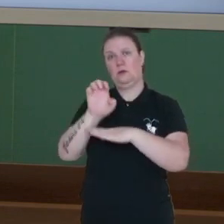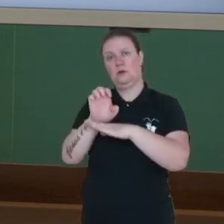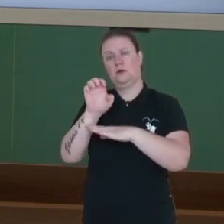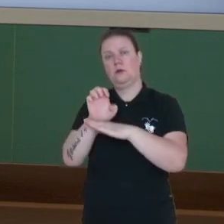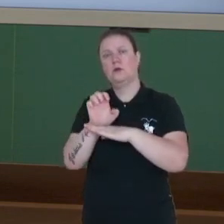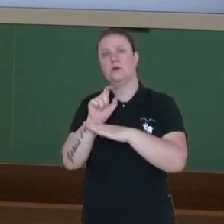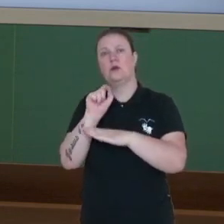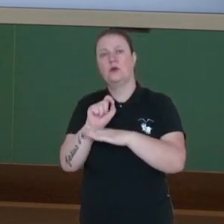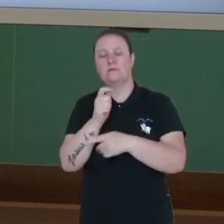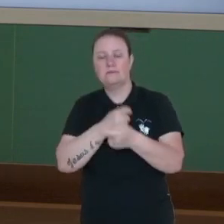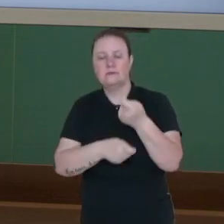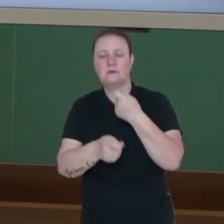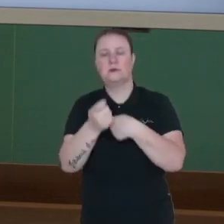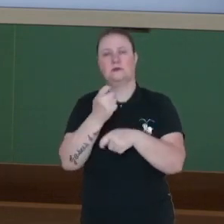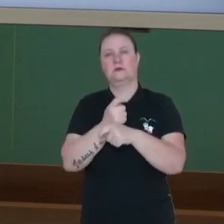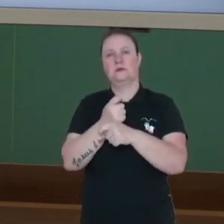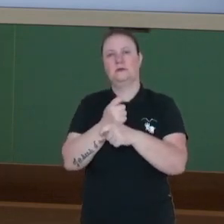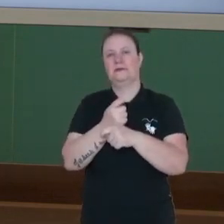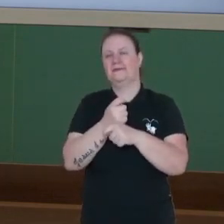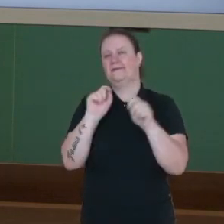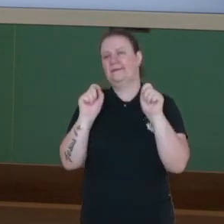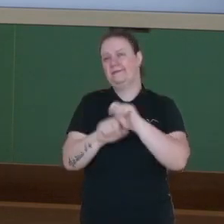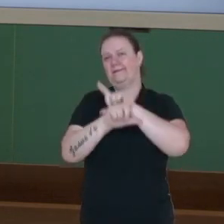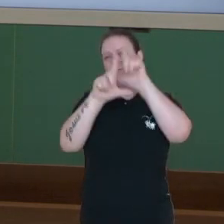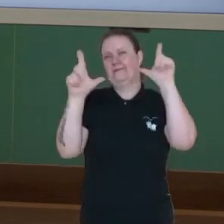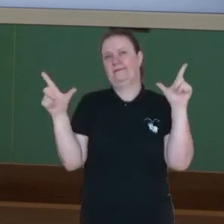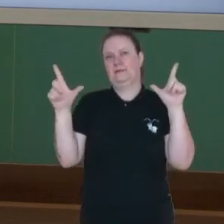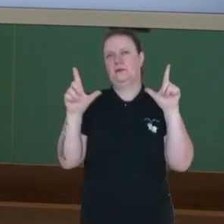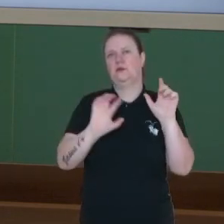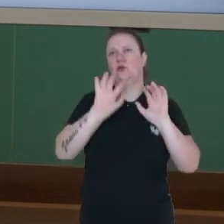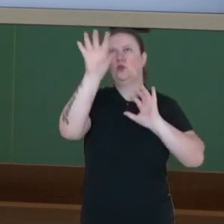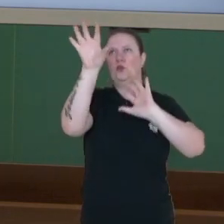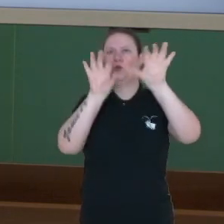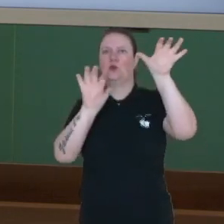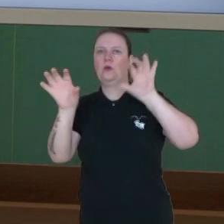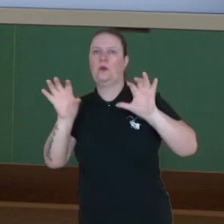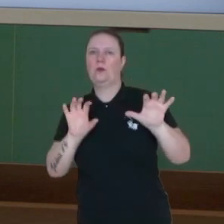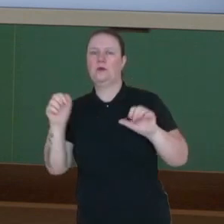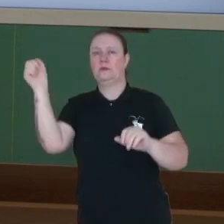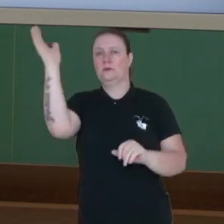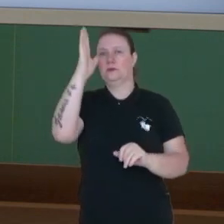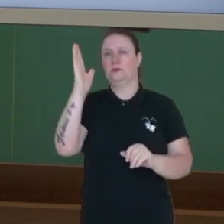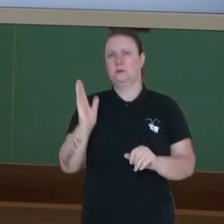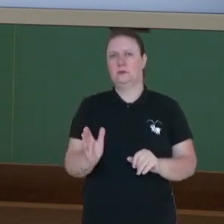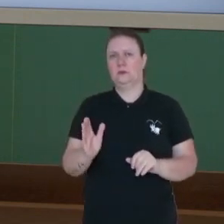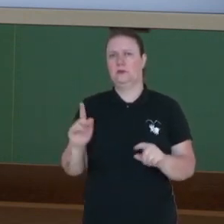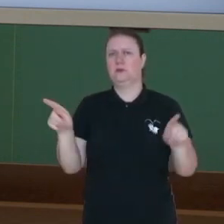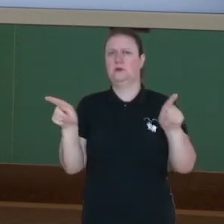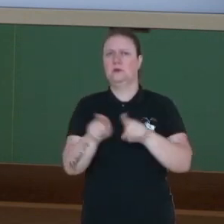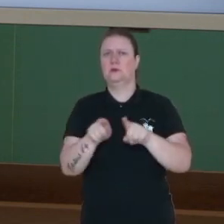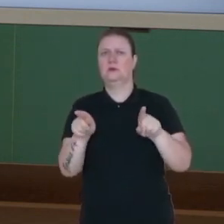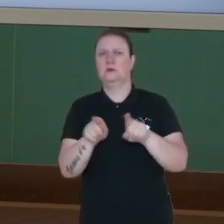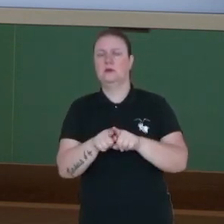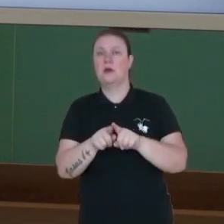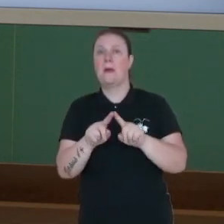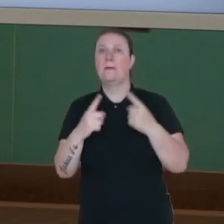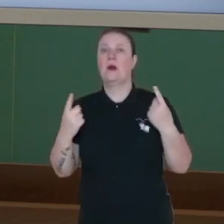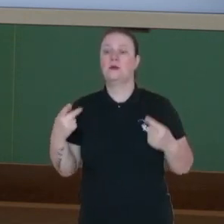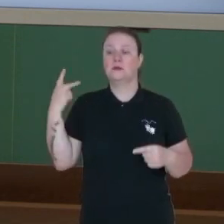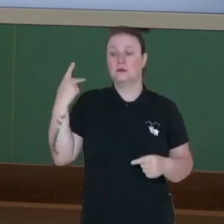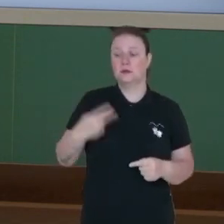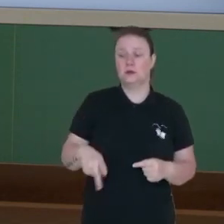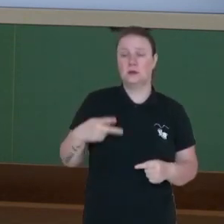ciclo econômico. Obviamente, outras regiões do Brasil até poderiam produzir a erva mate, mas era aqui no Paraná